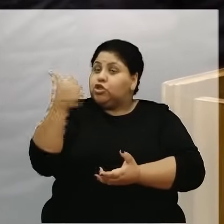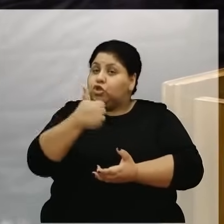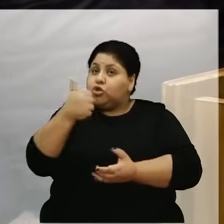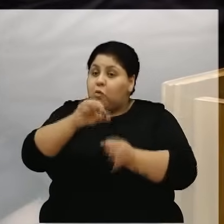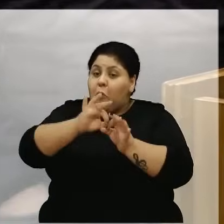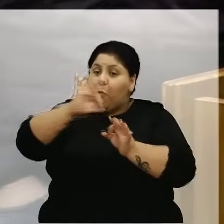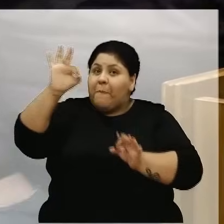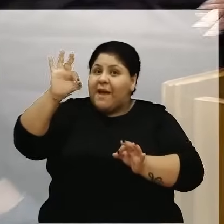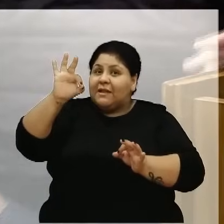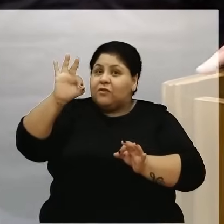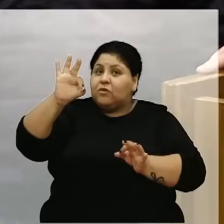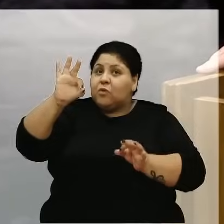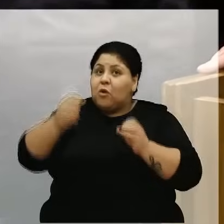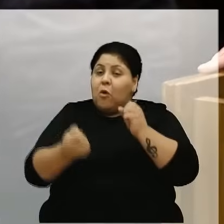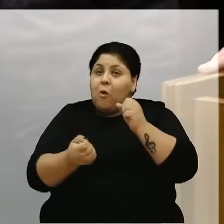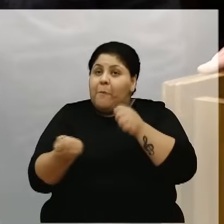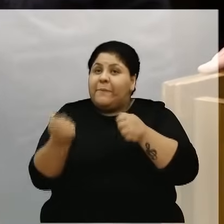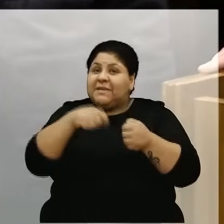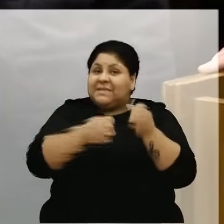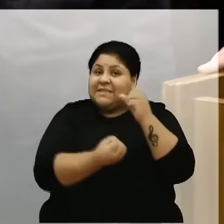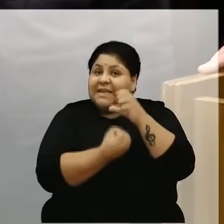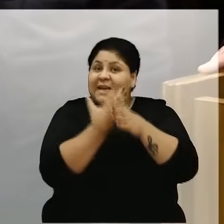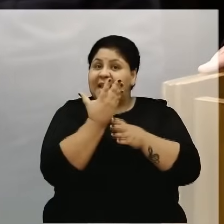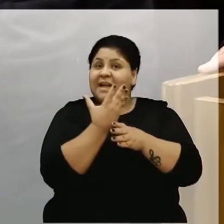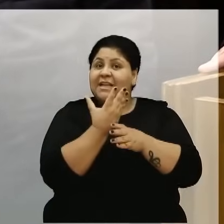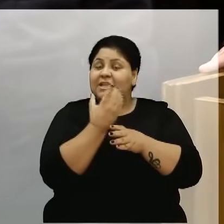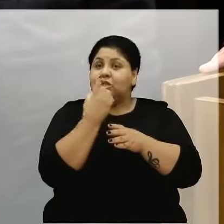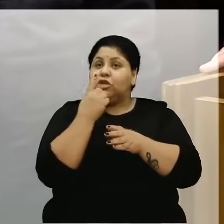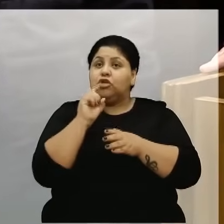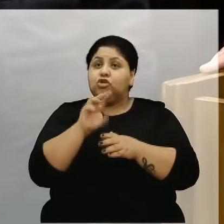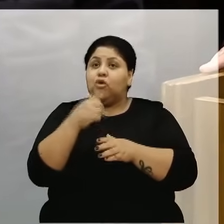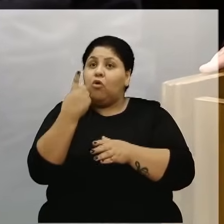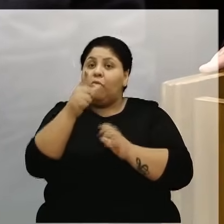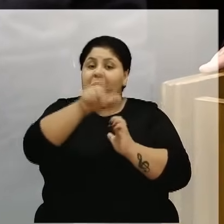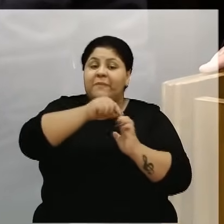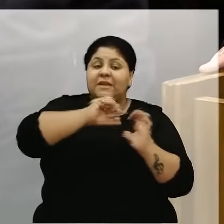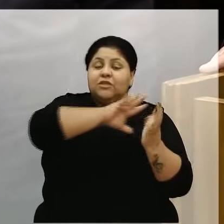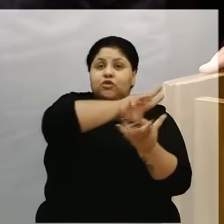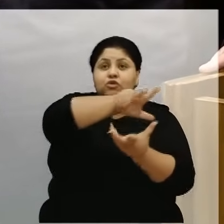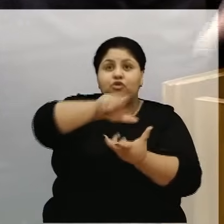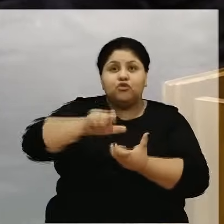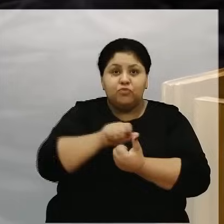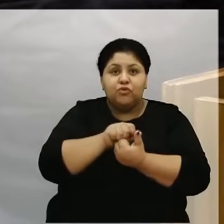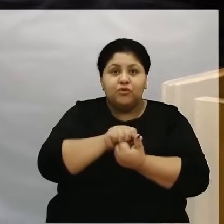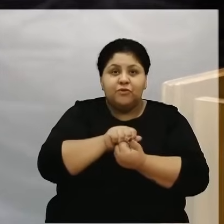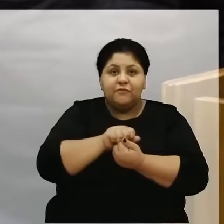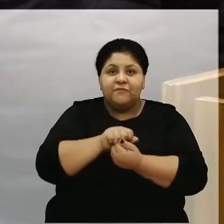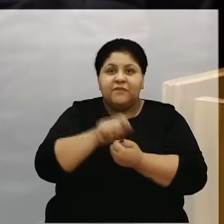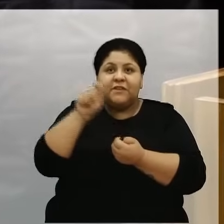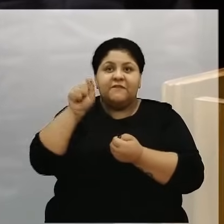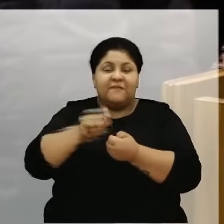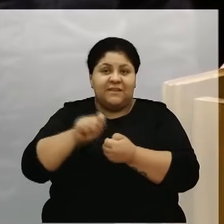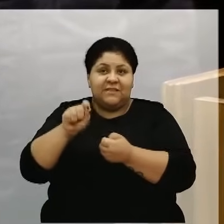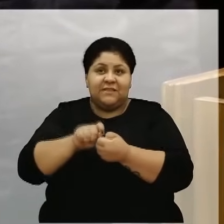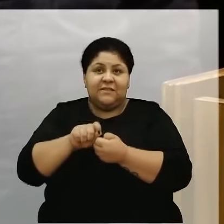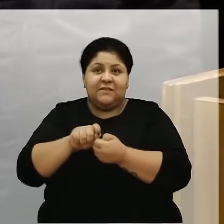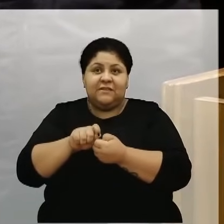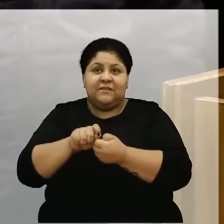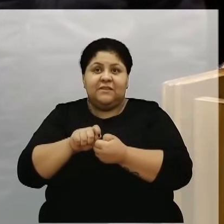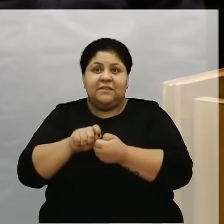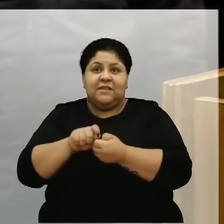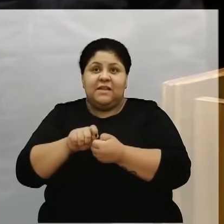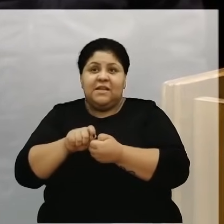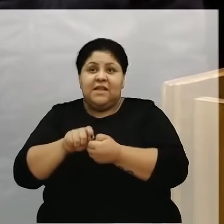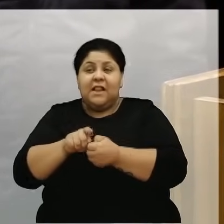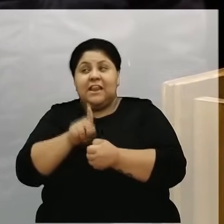só tem uma empresa no mundo que faz isso. A Saint-Gobain é uma empresa multinacional situada no Rio de